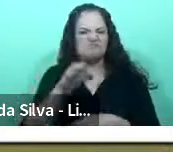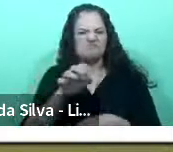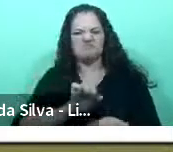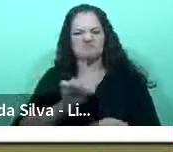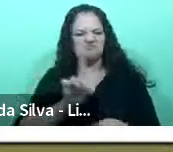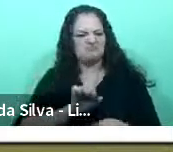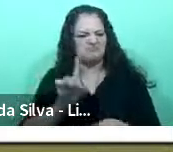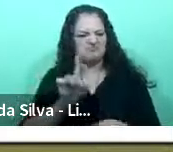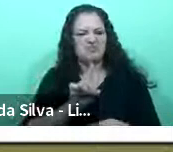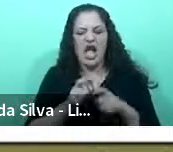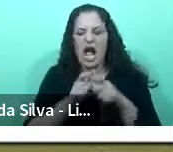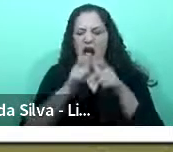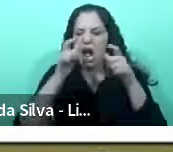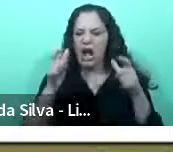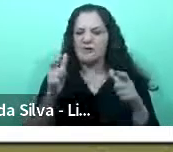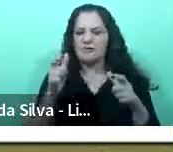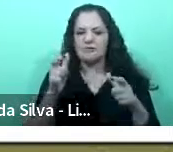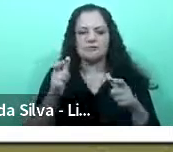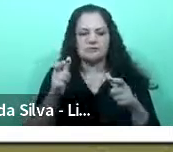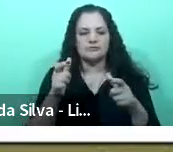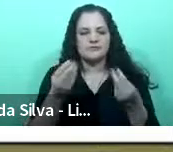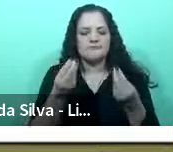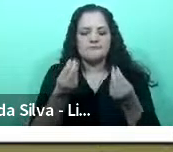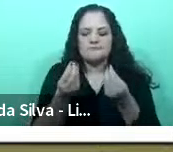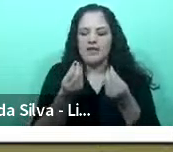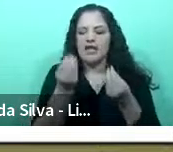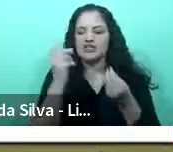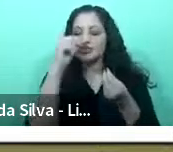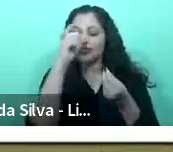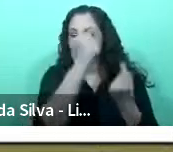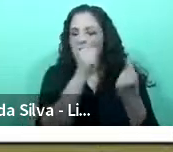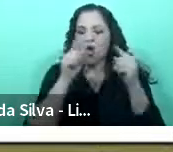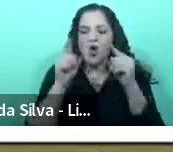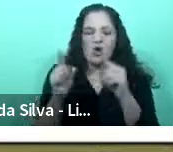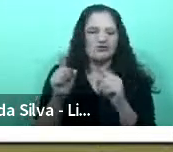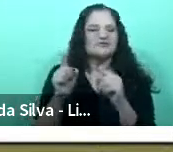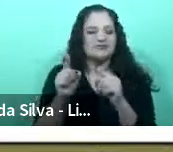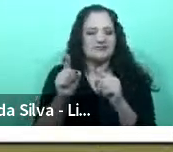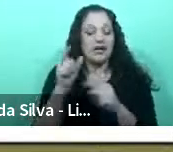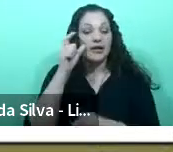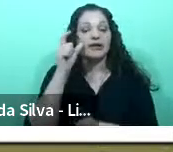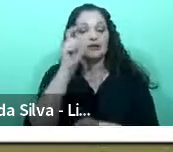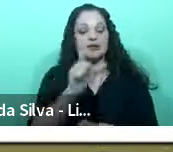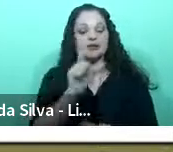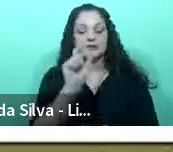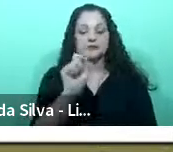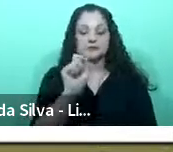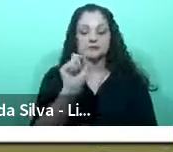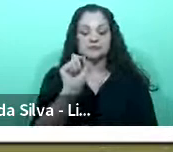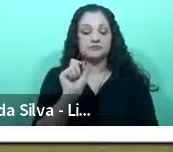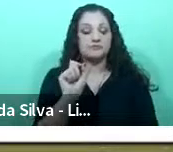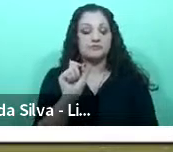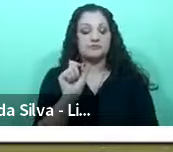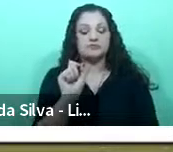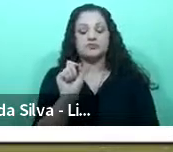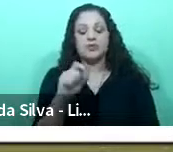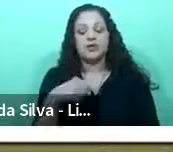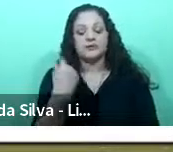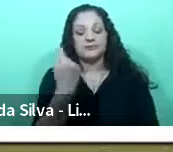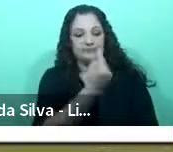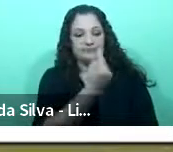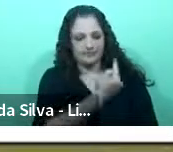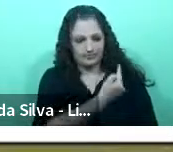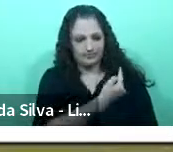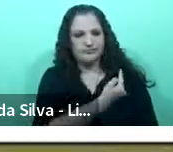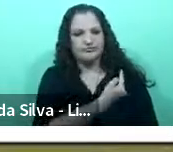mais sutil e mais difícil de combater. E é bem interessante a gente ver como há